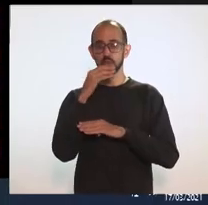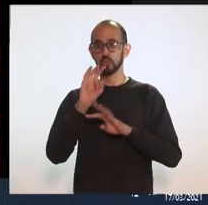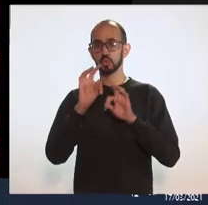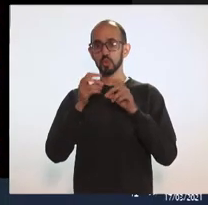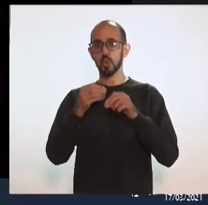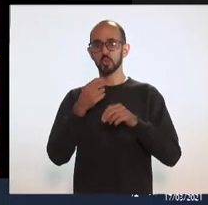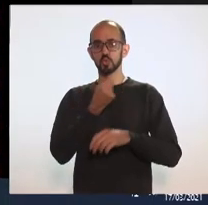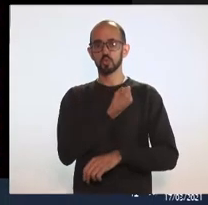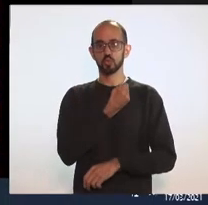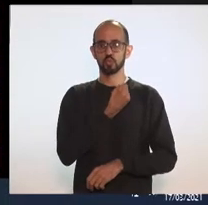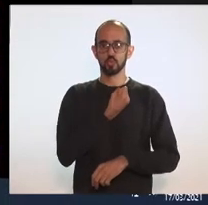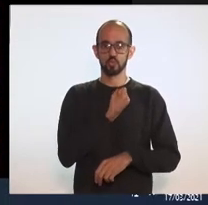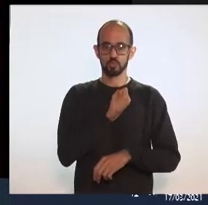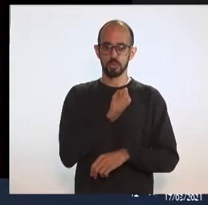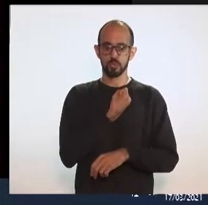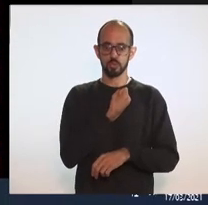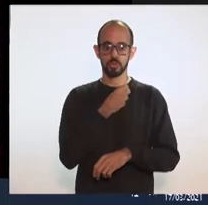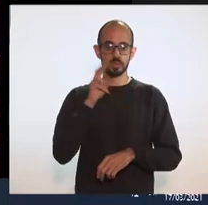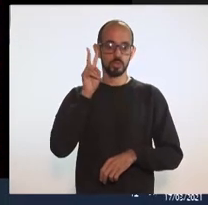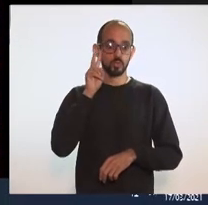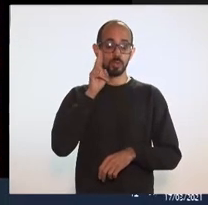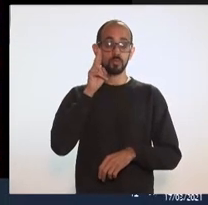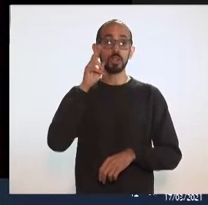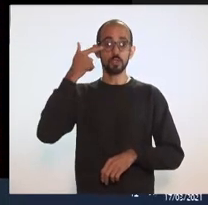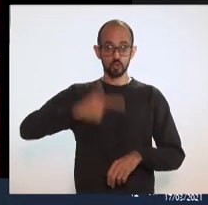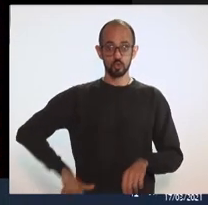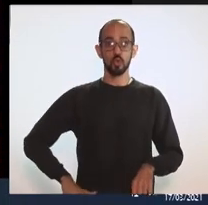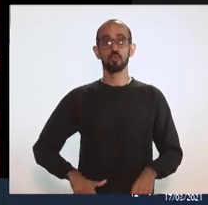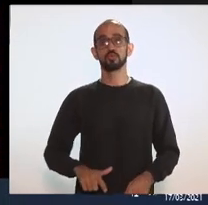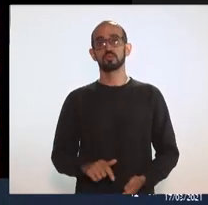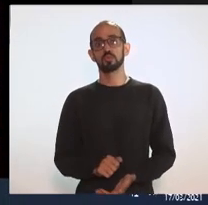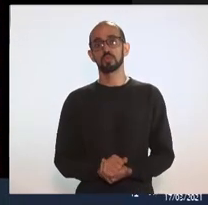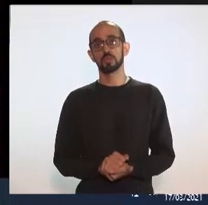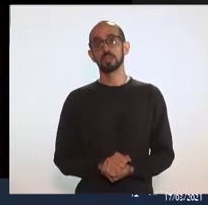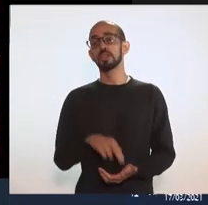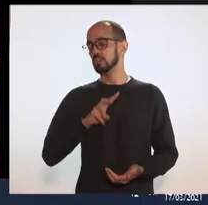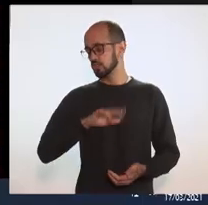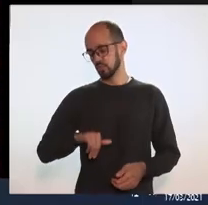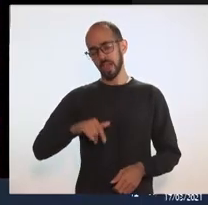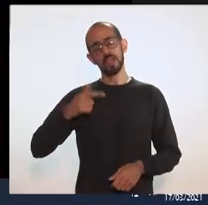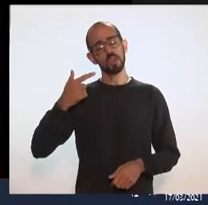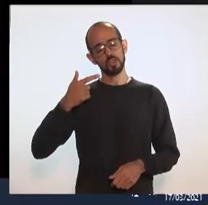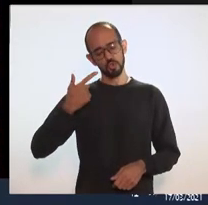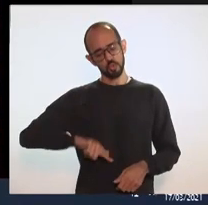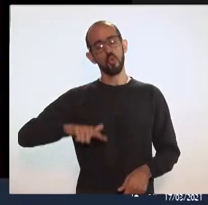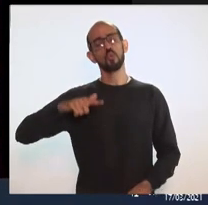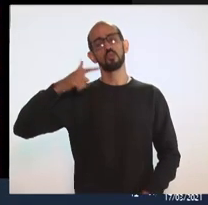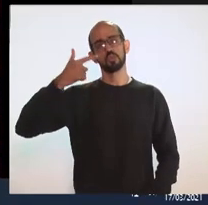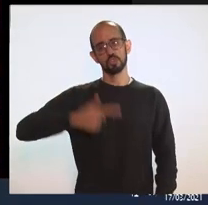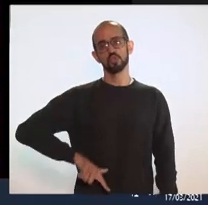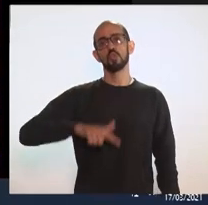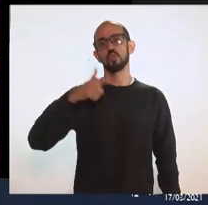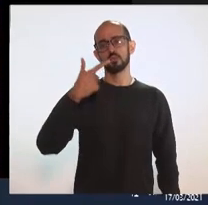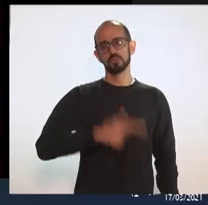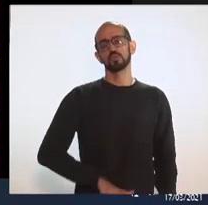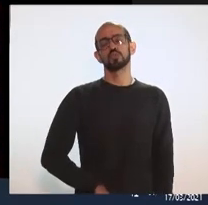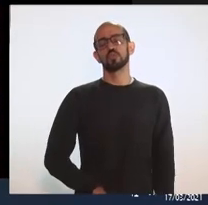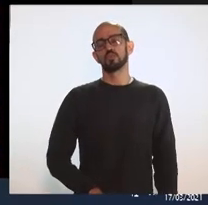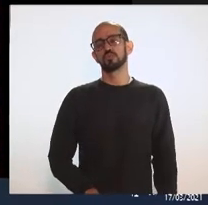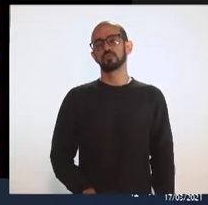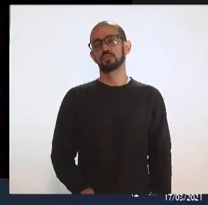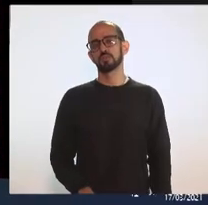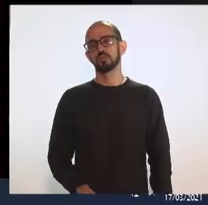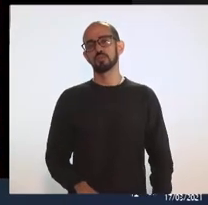na segunda-feira tivemos novo reto e vamos seguir tendo recorde de internação no nosso